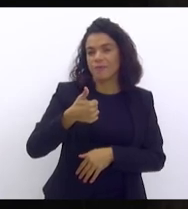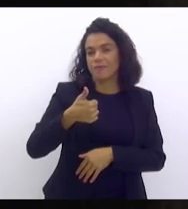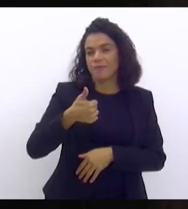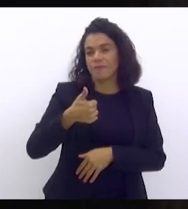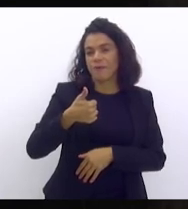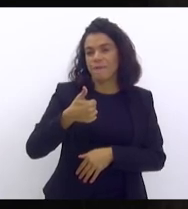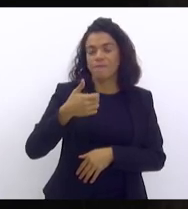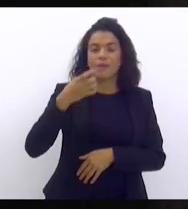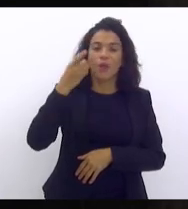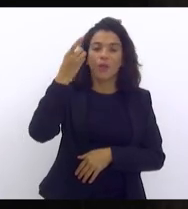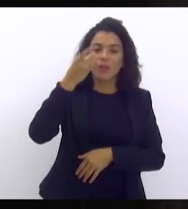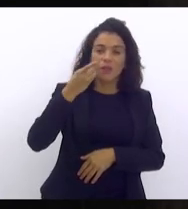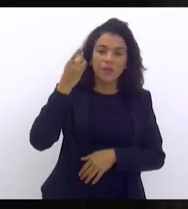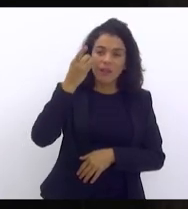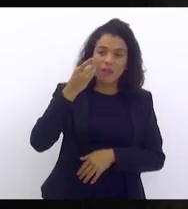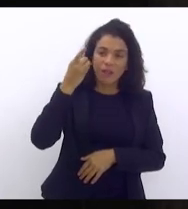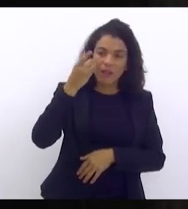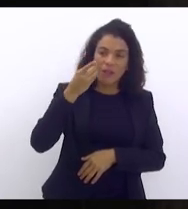ao deputado